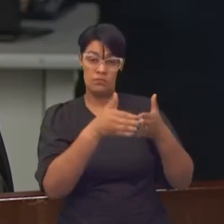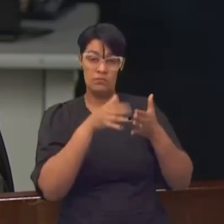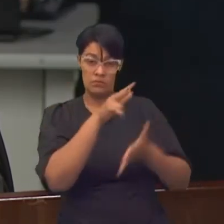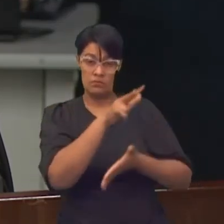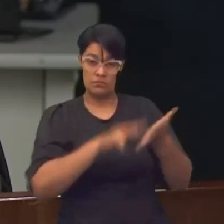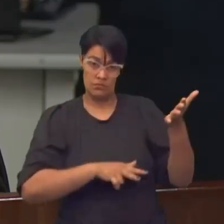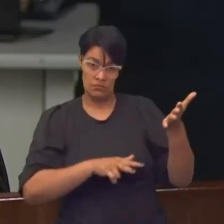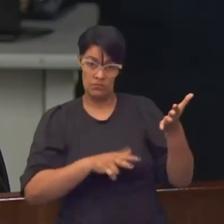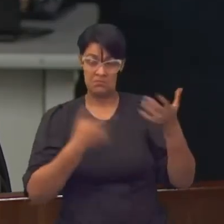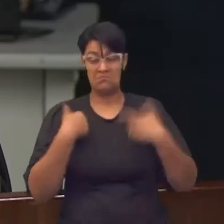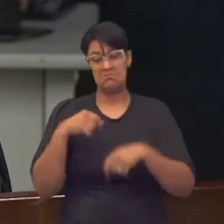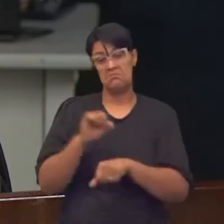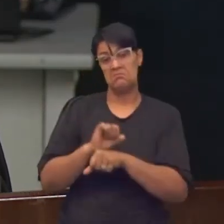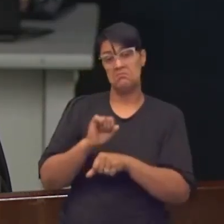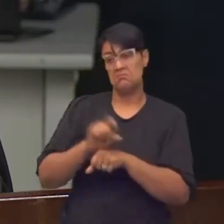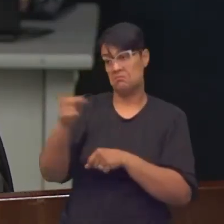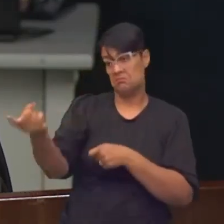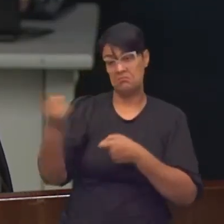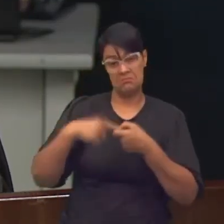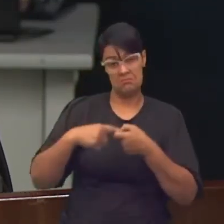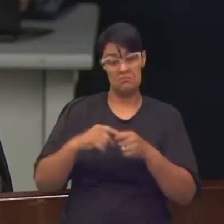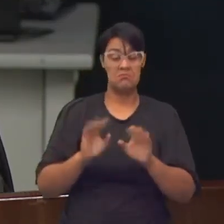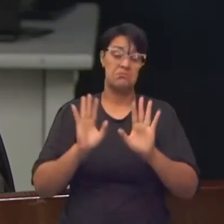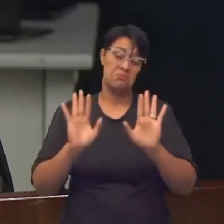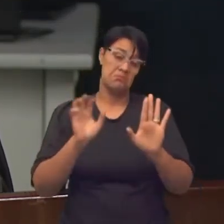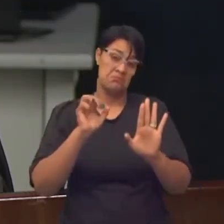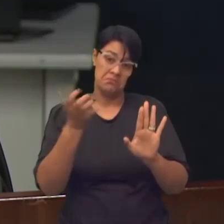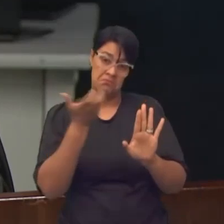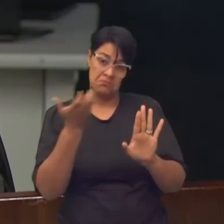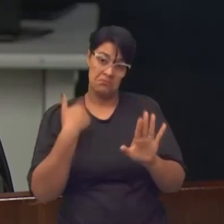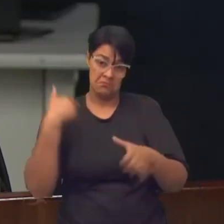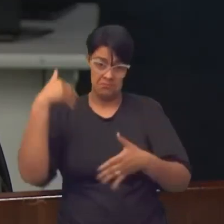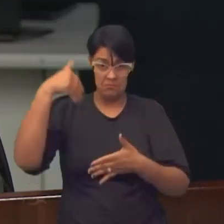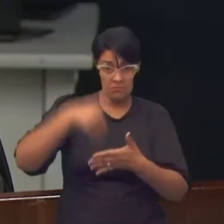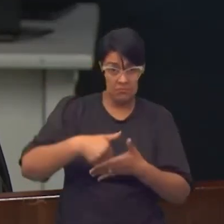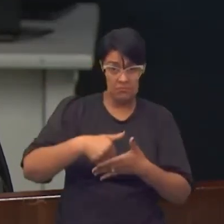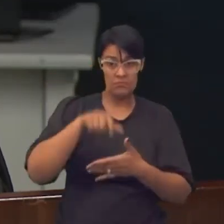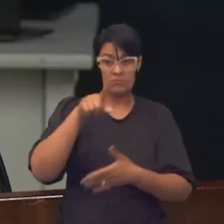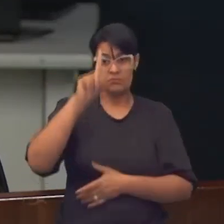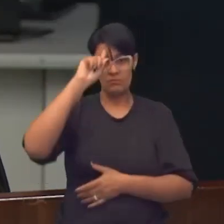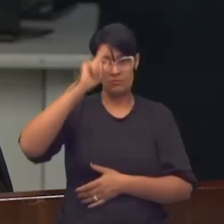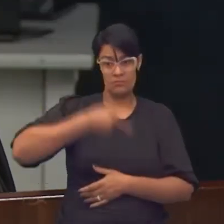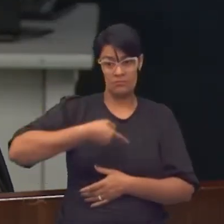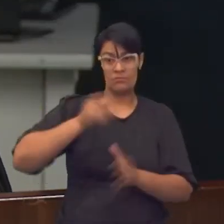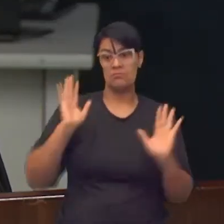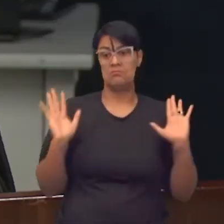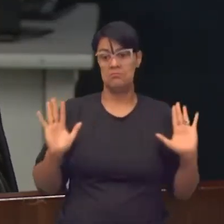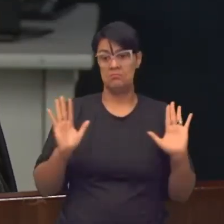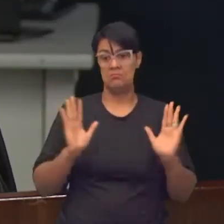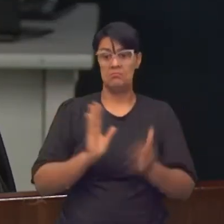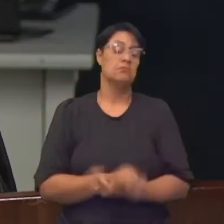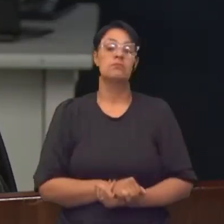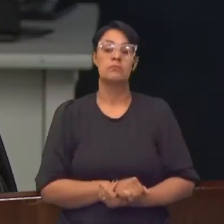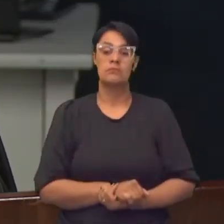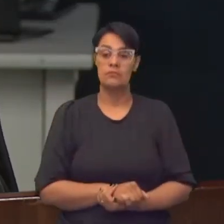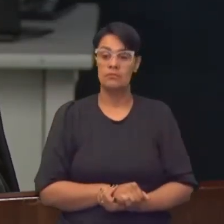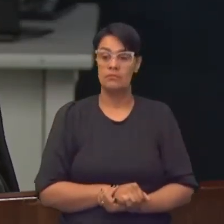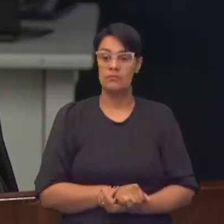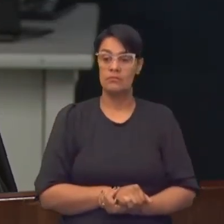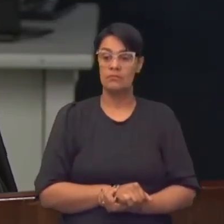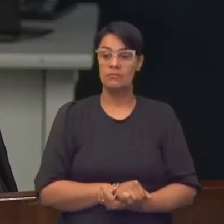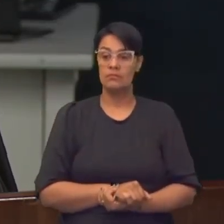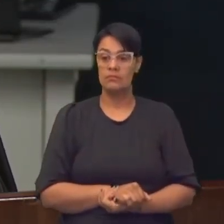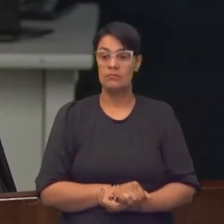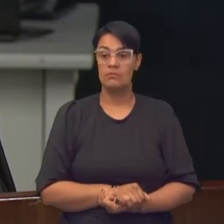gostaria de aguardar a vista dela. Mas se ela quiser que eu voto. É, ou seja, ela manda na hora que eu voto. Se a Ministro, senhora quiser que eu eu